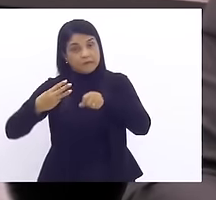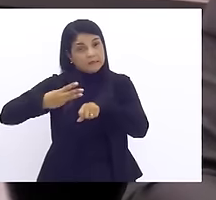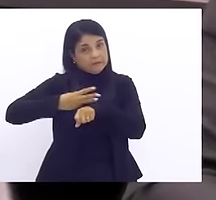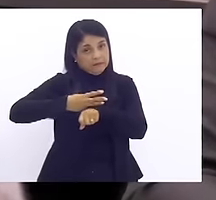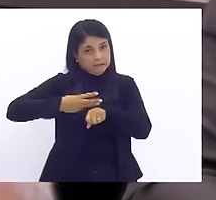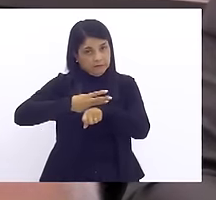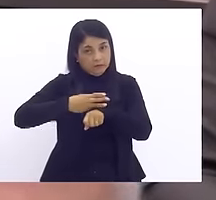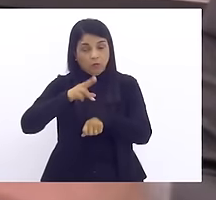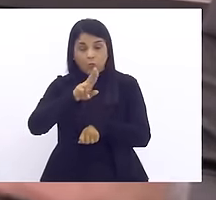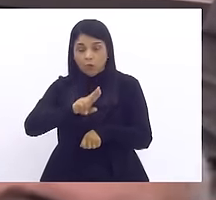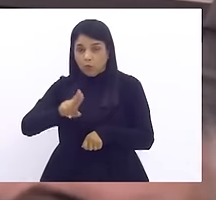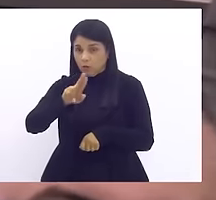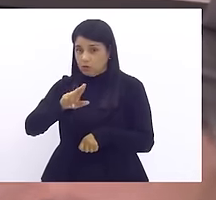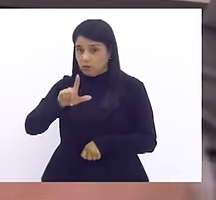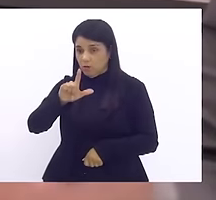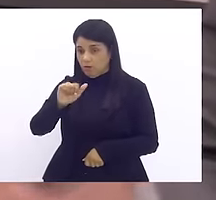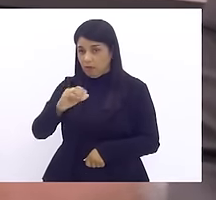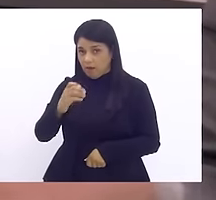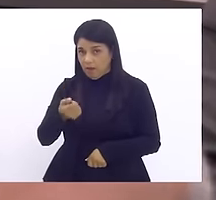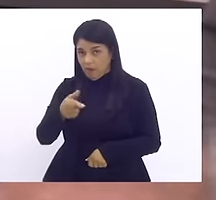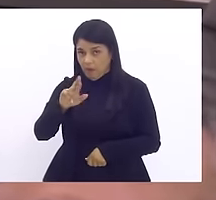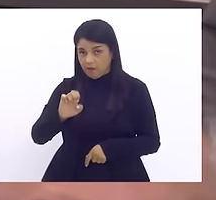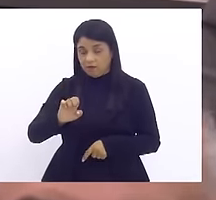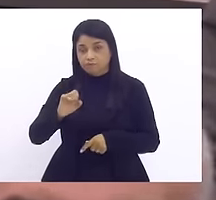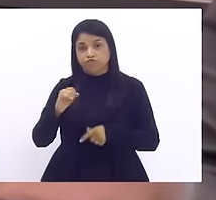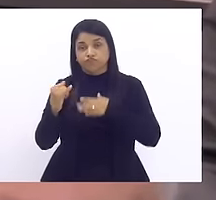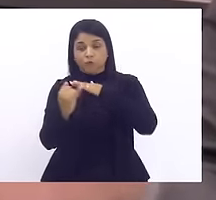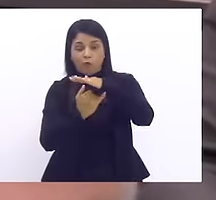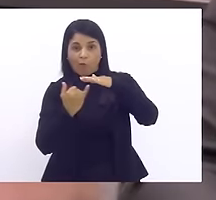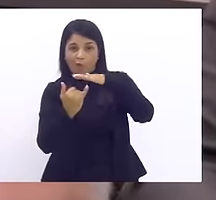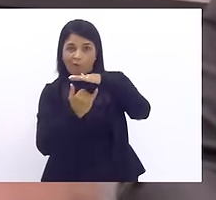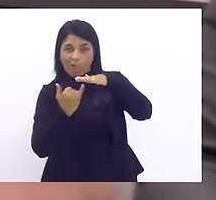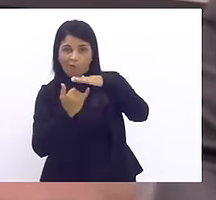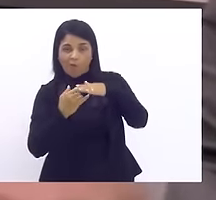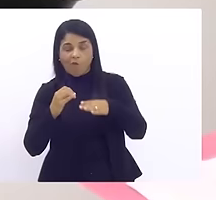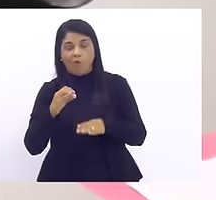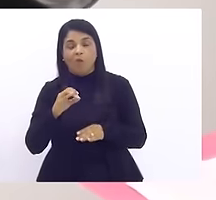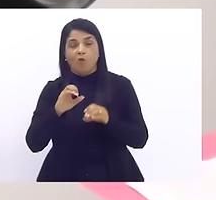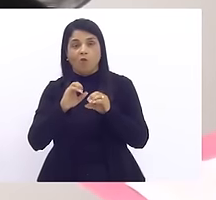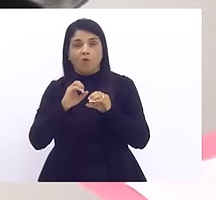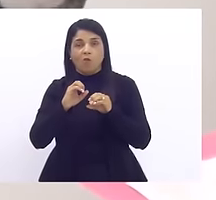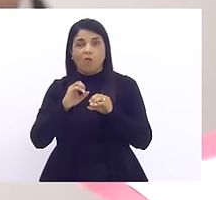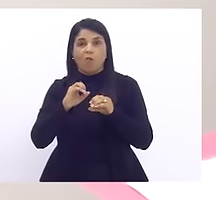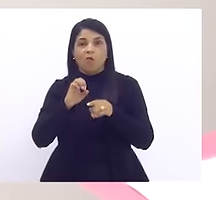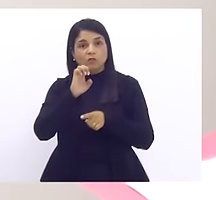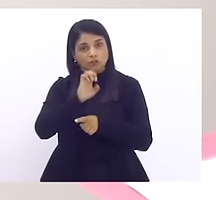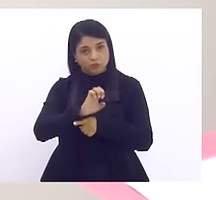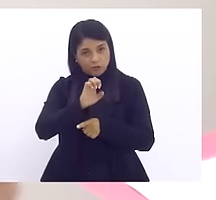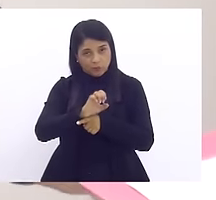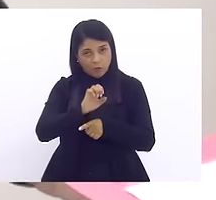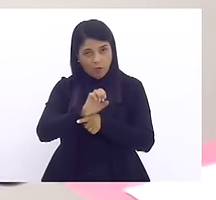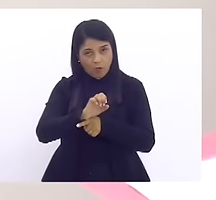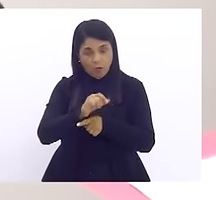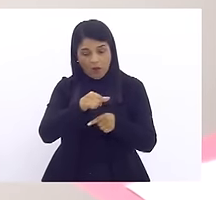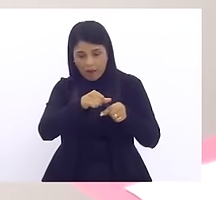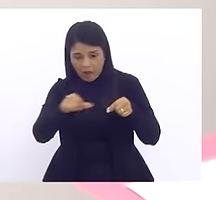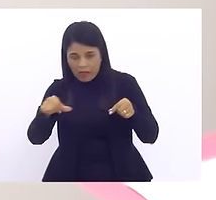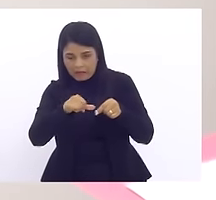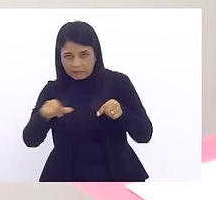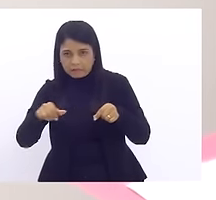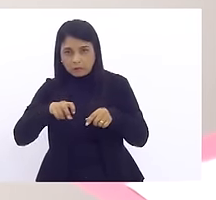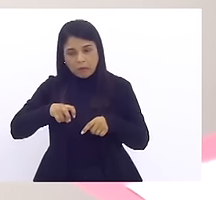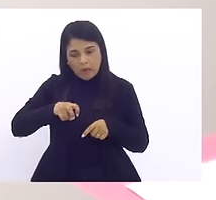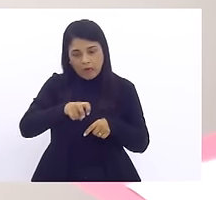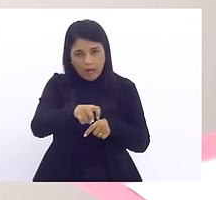o lacre de um órgão Oficial do Estado lacrando veículos de passeio que já é um equilíbrio Mas tudo